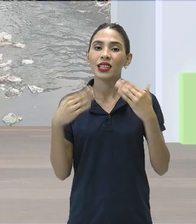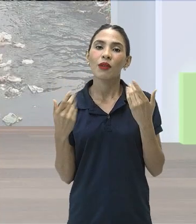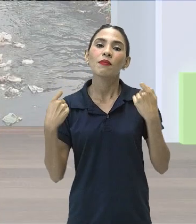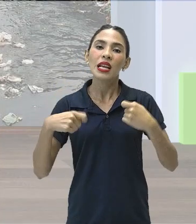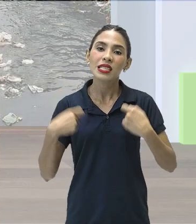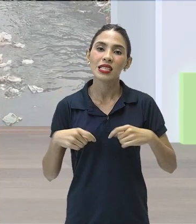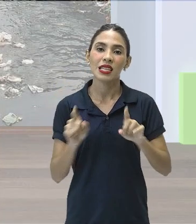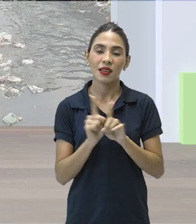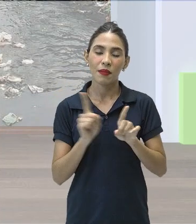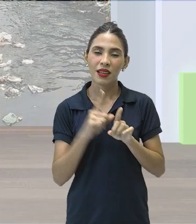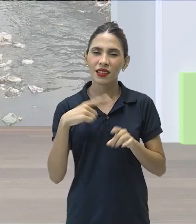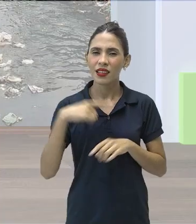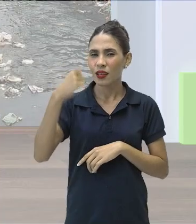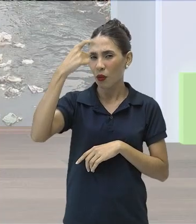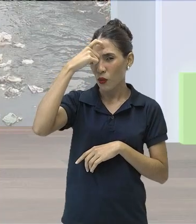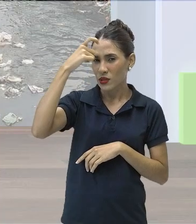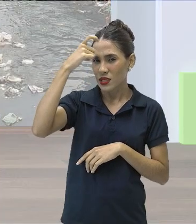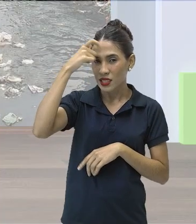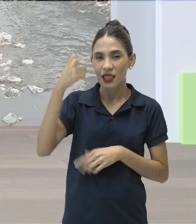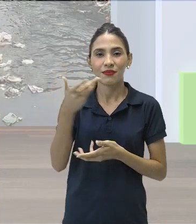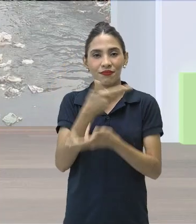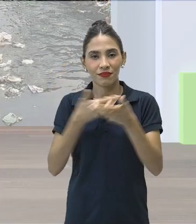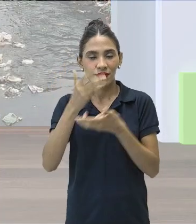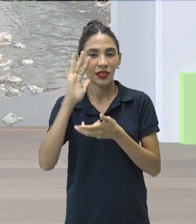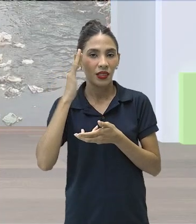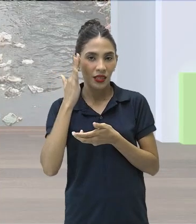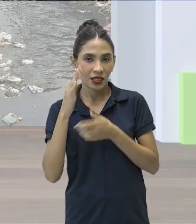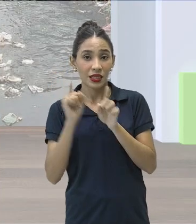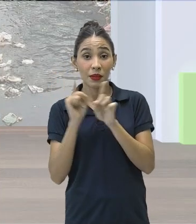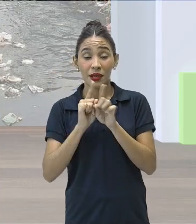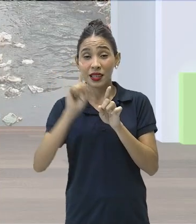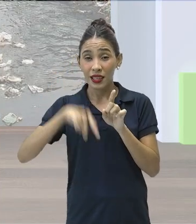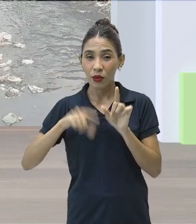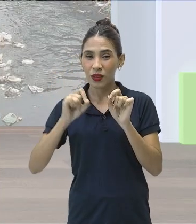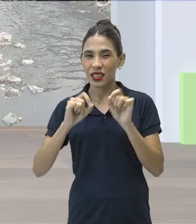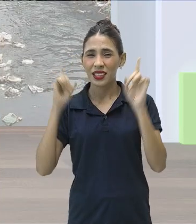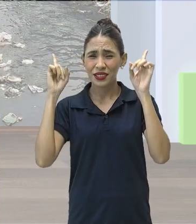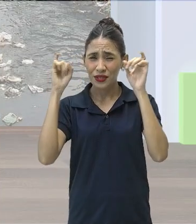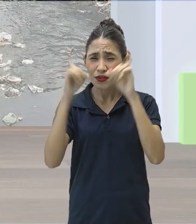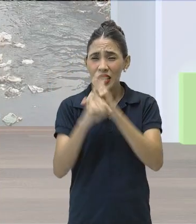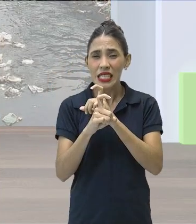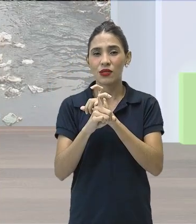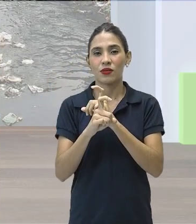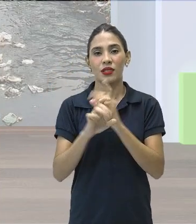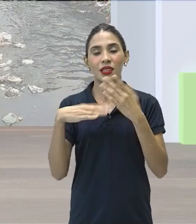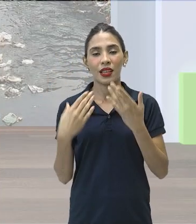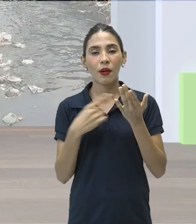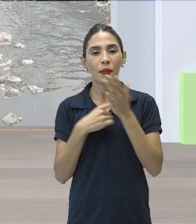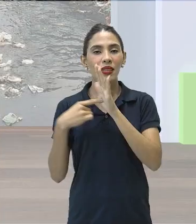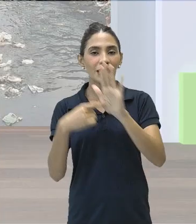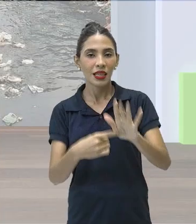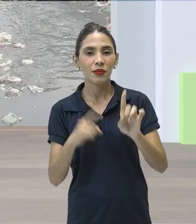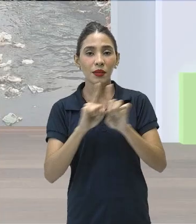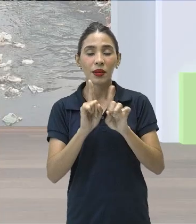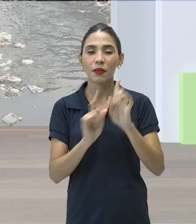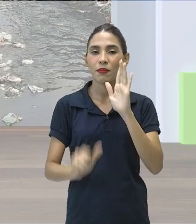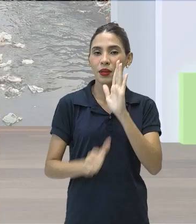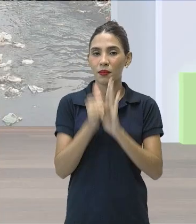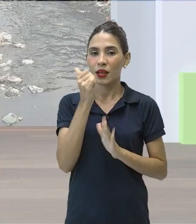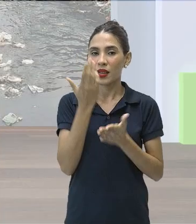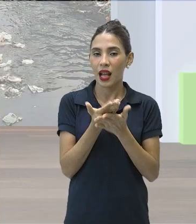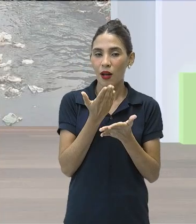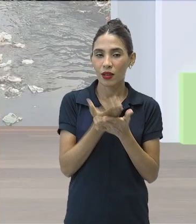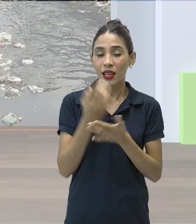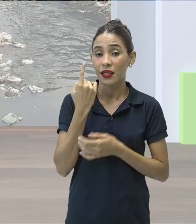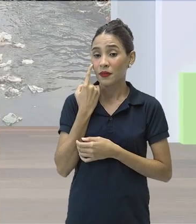precisa ter essa conciliação, esse entendimento. E este é o maior desafio. Então, a gente traz nesse primeiro momento da nossa